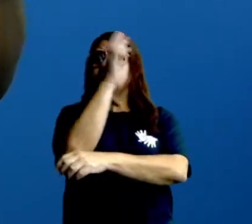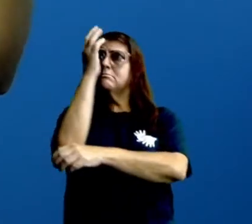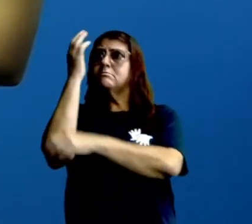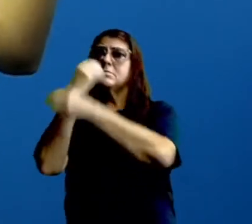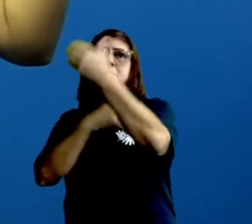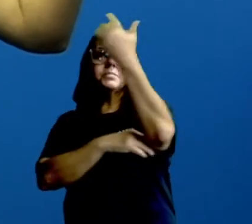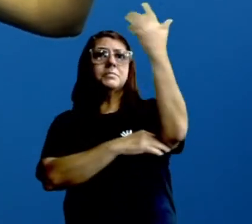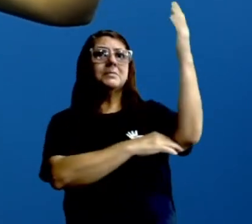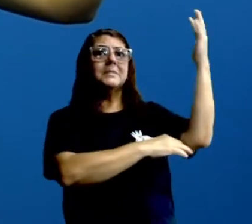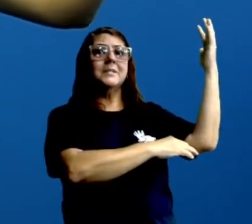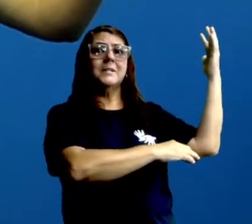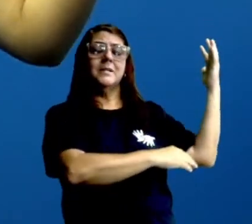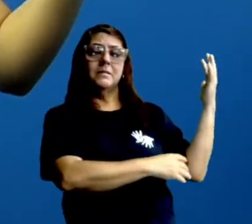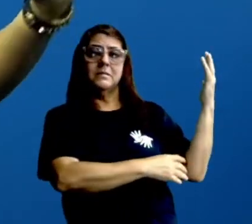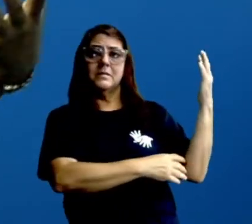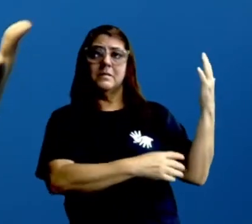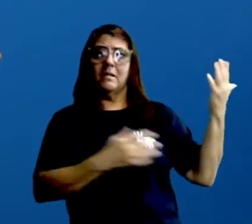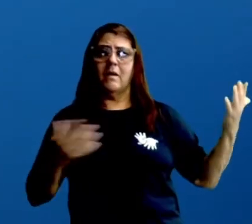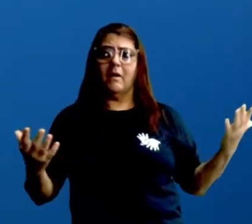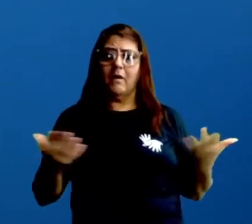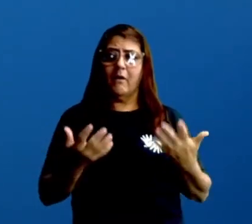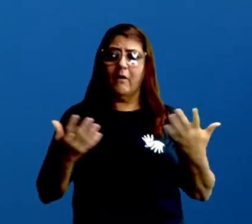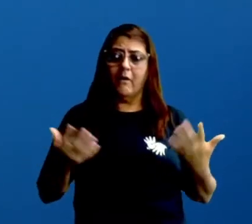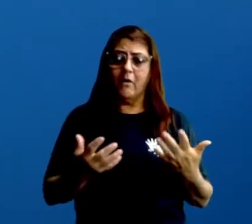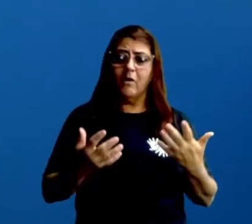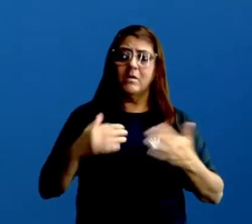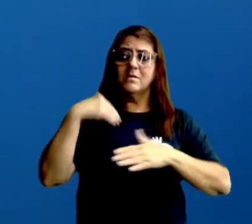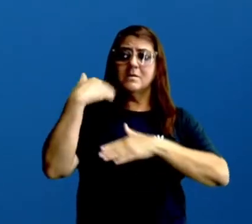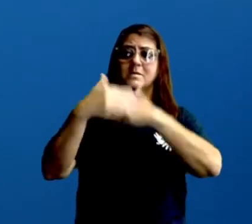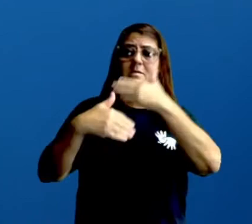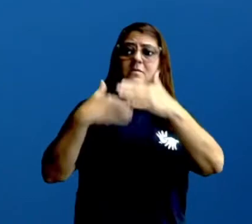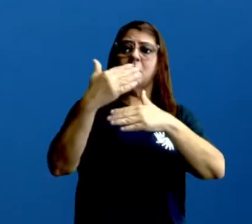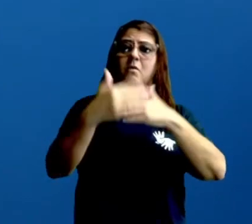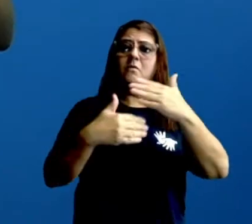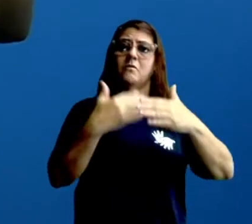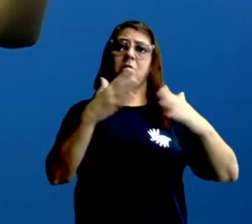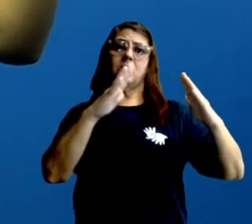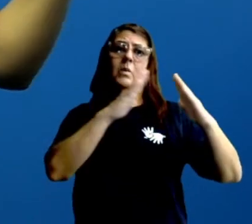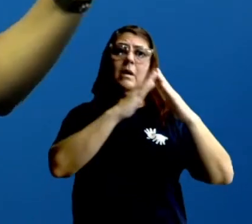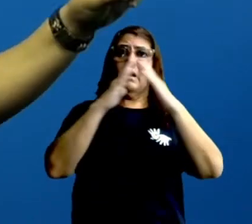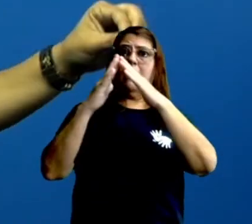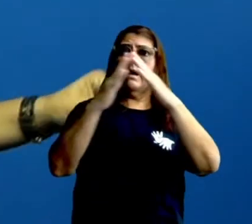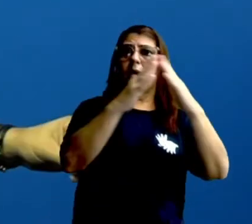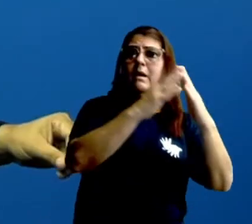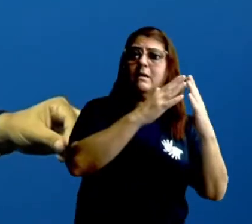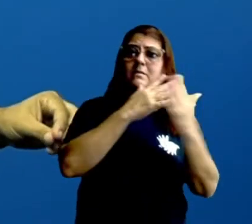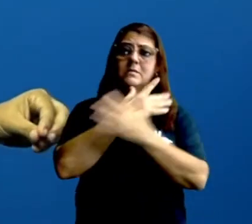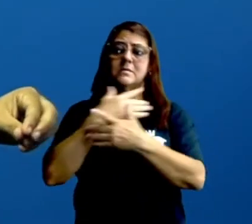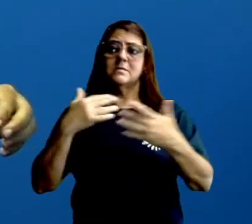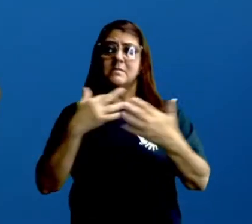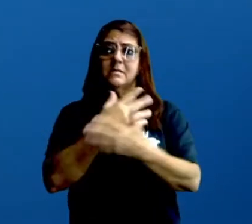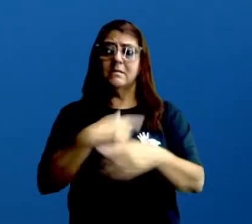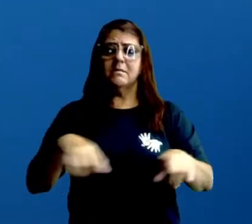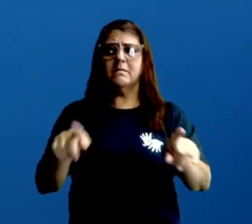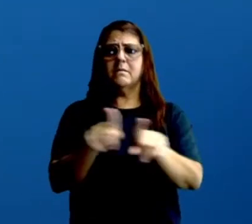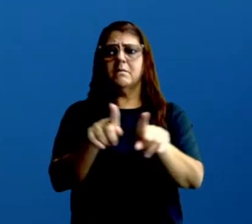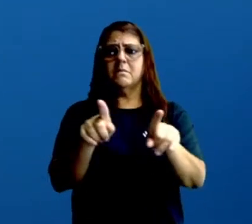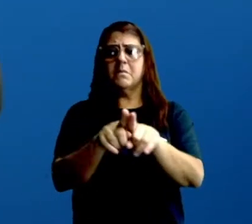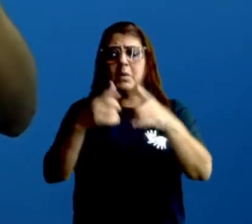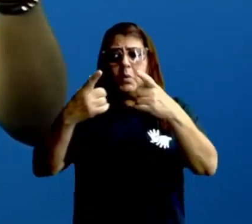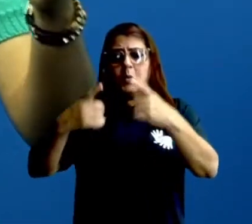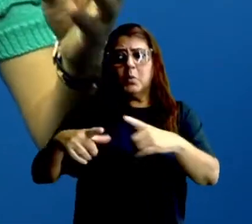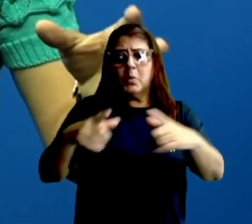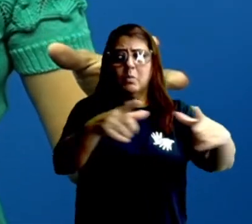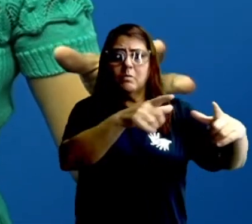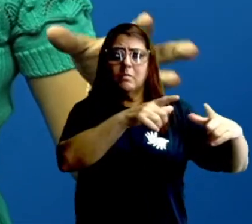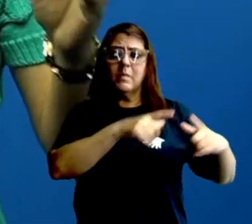a gente vê uma área urbana crescendo cada vez mais e isso vai impactar também no nosso meio ambiente se a